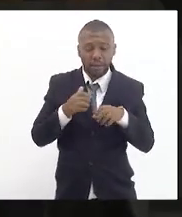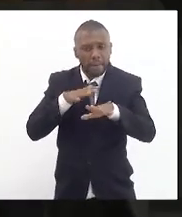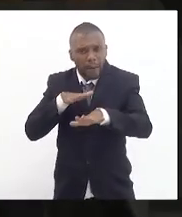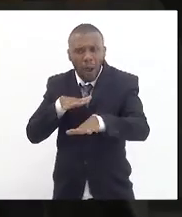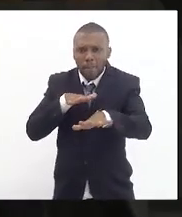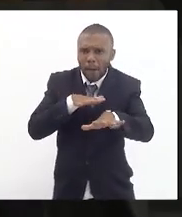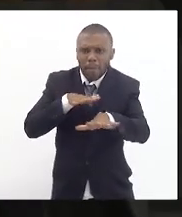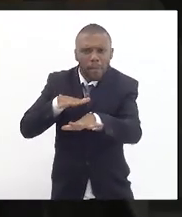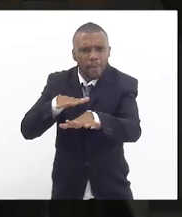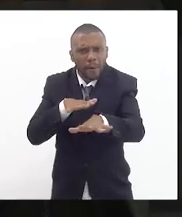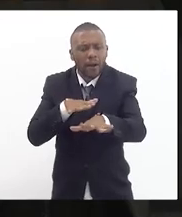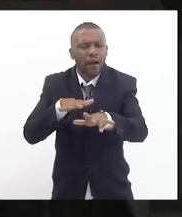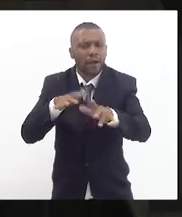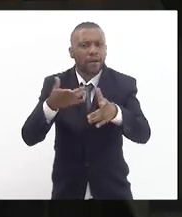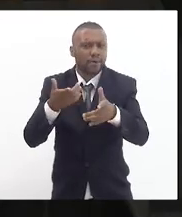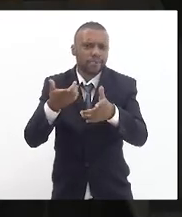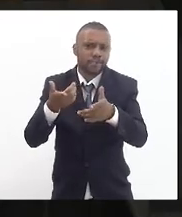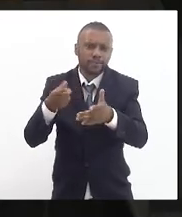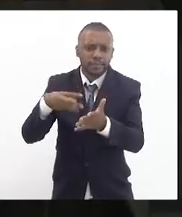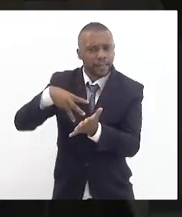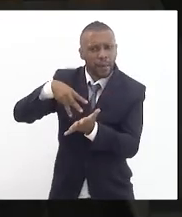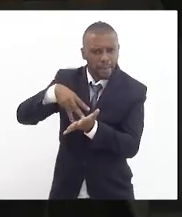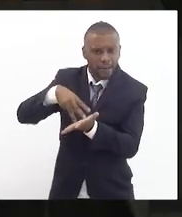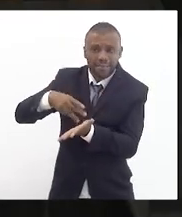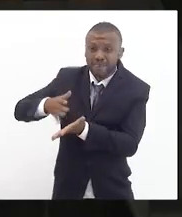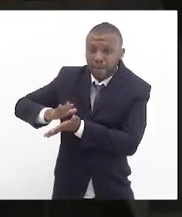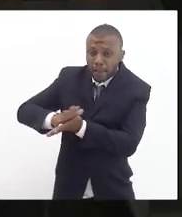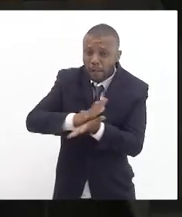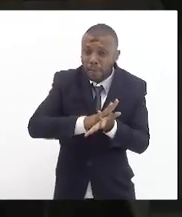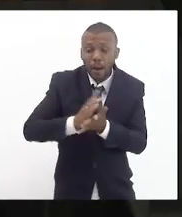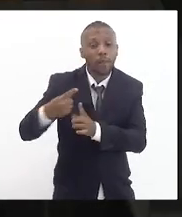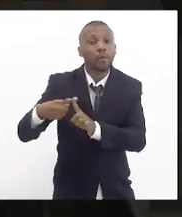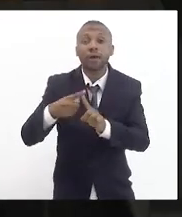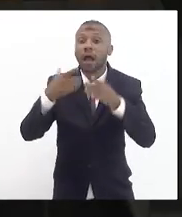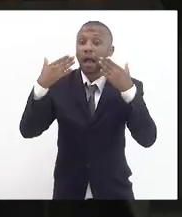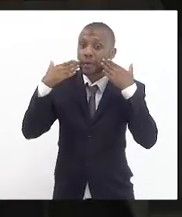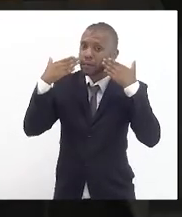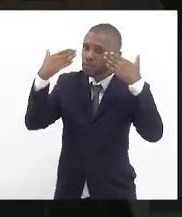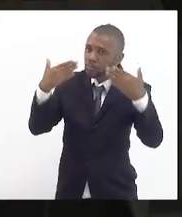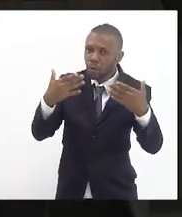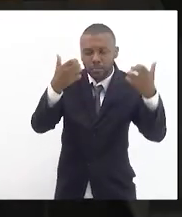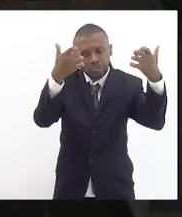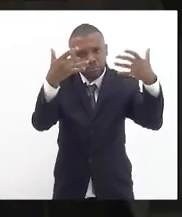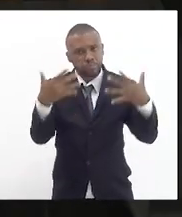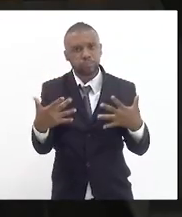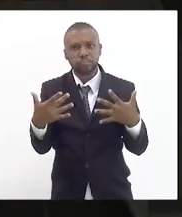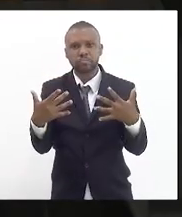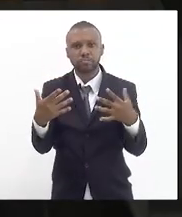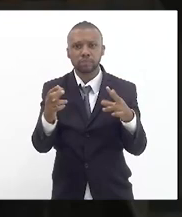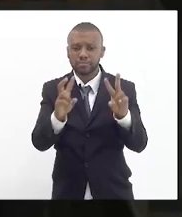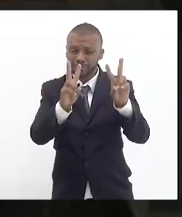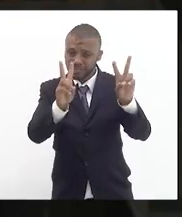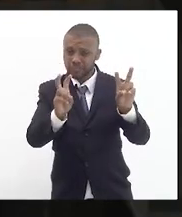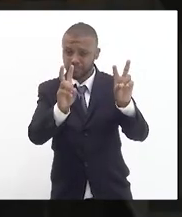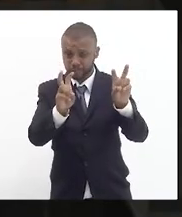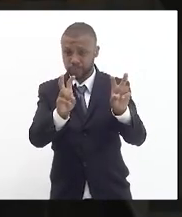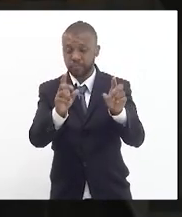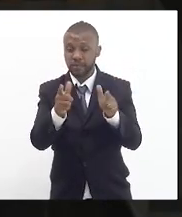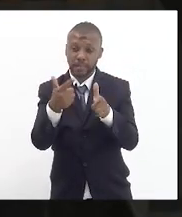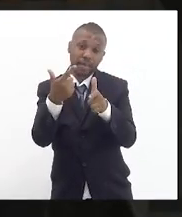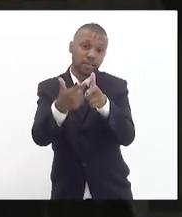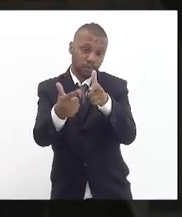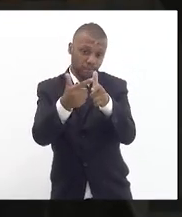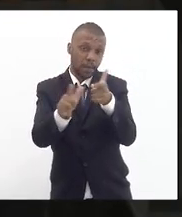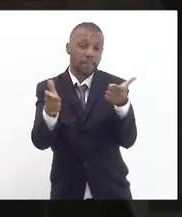exatamente a esposa questão esposa essa chaga que